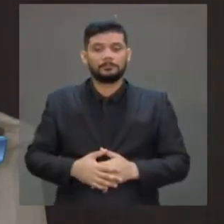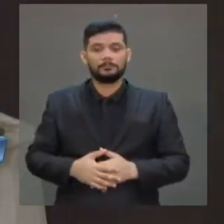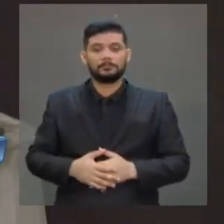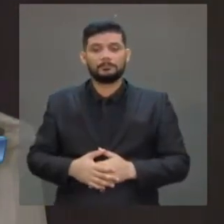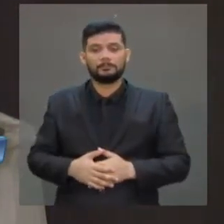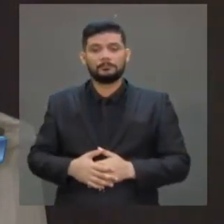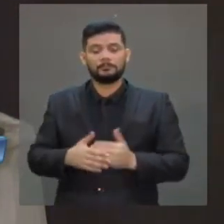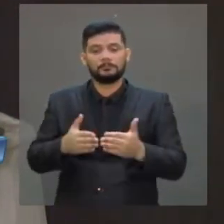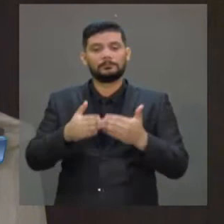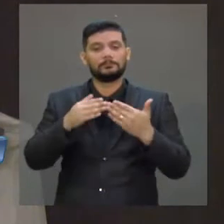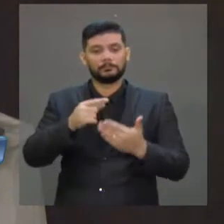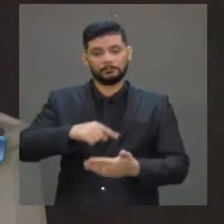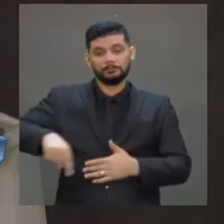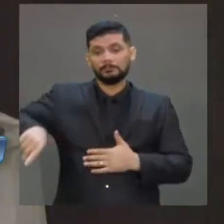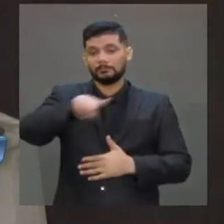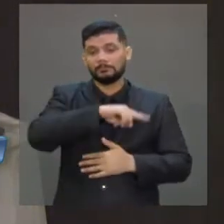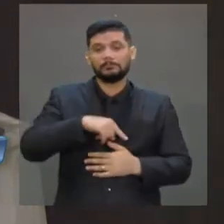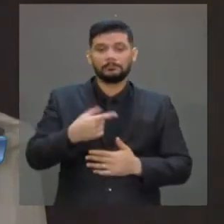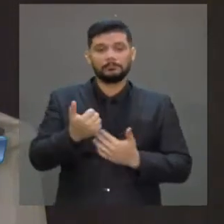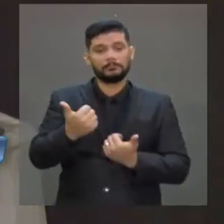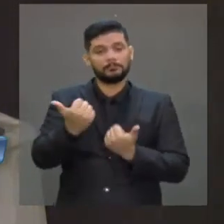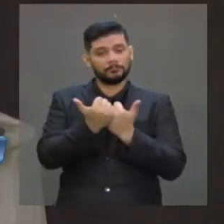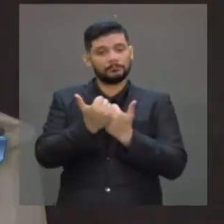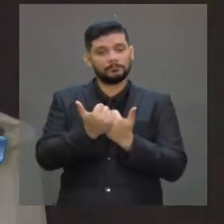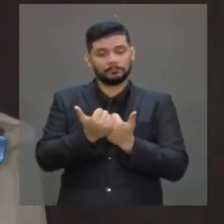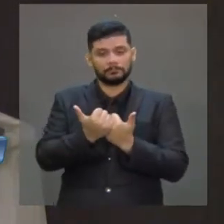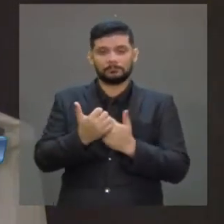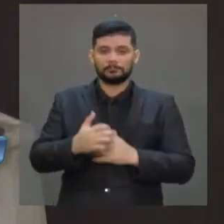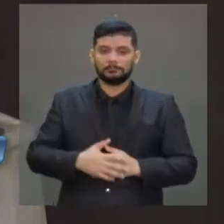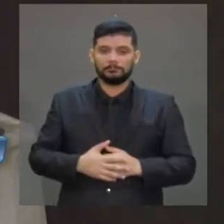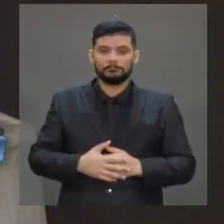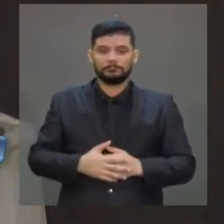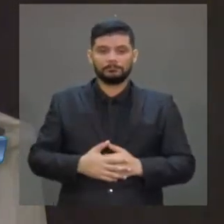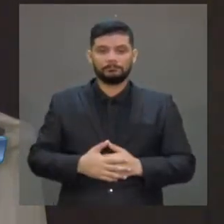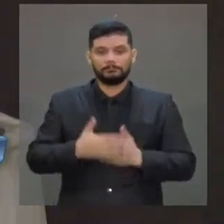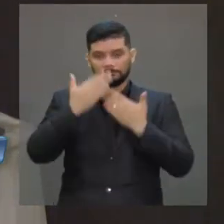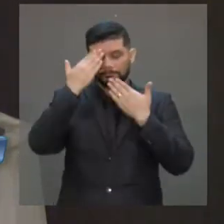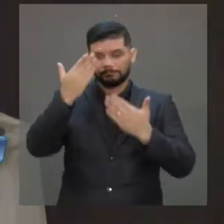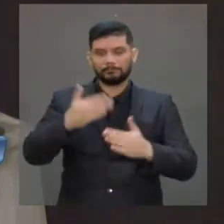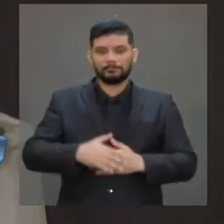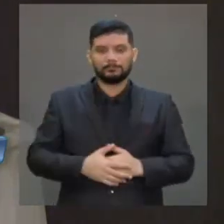Pelo que eu rogo o apoiamento de Vossas Excelências. Muito obrigado.